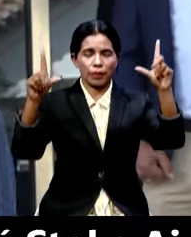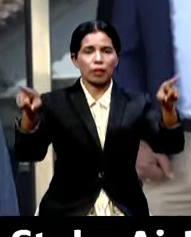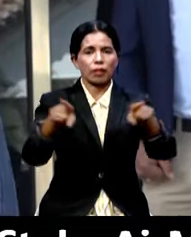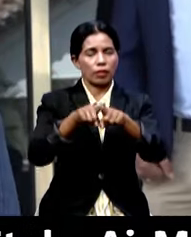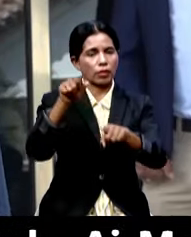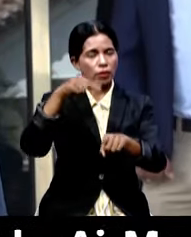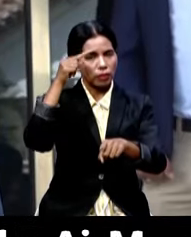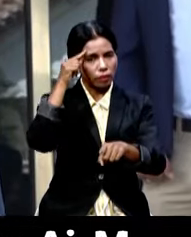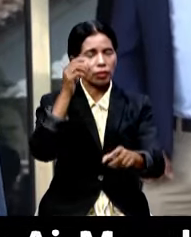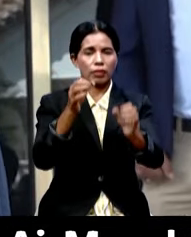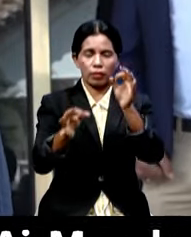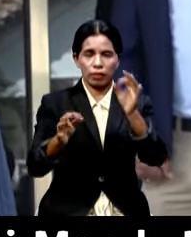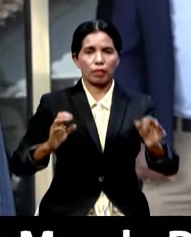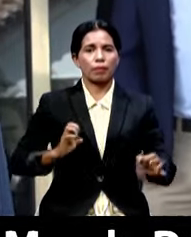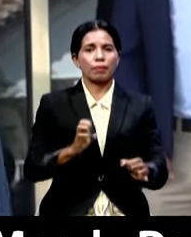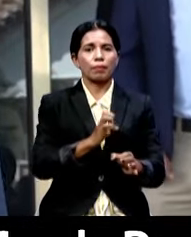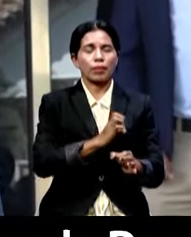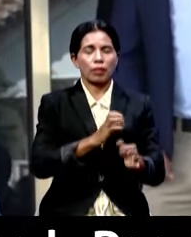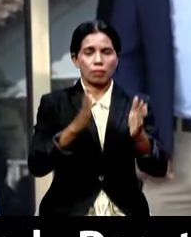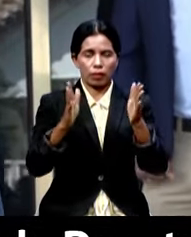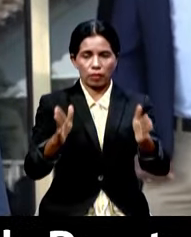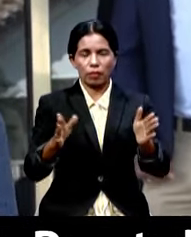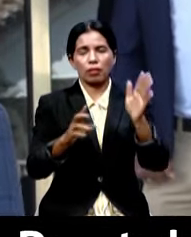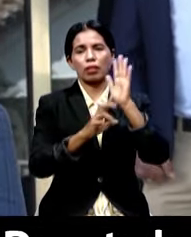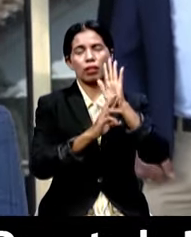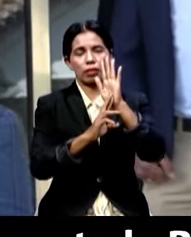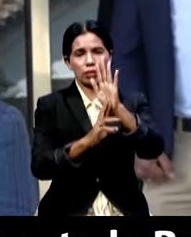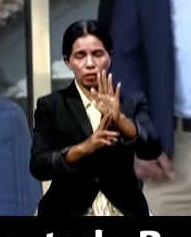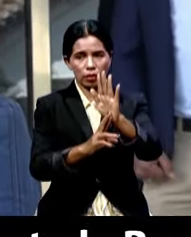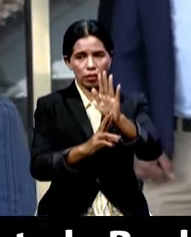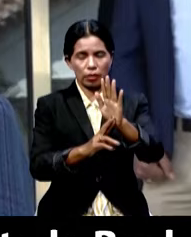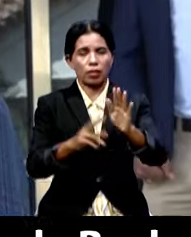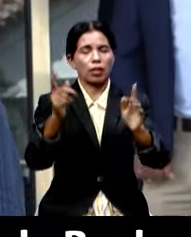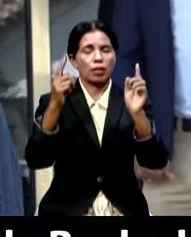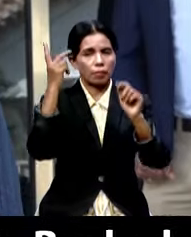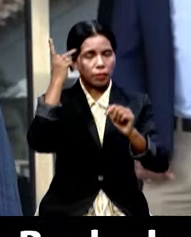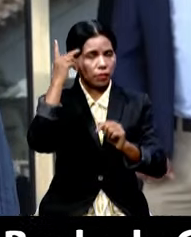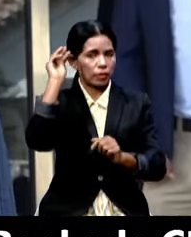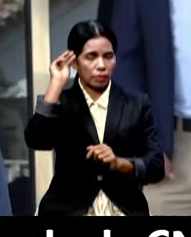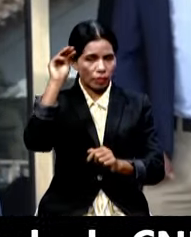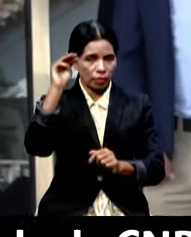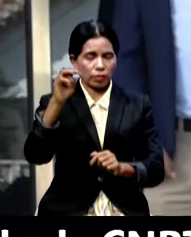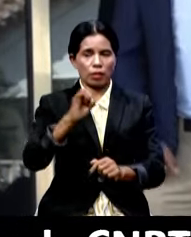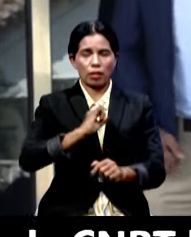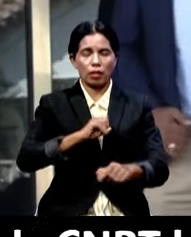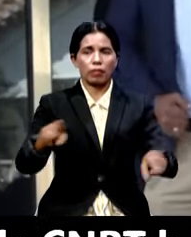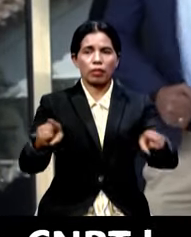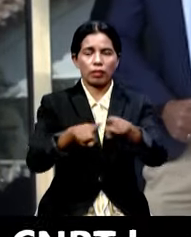governo, Karik, embaixadora, a nossa mais relata, ela vai, Sua Excelência, Primeiro-Ministro, a